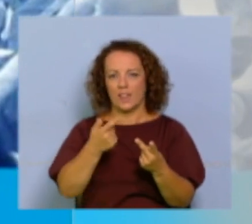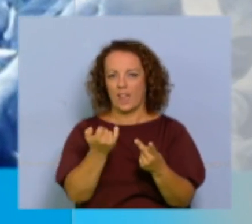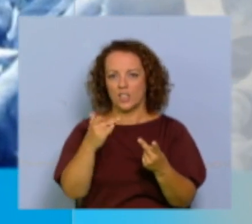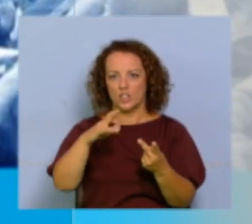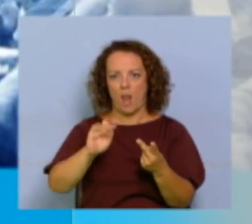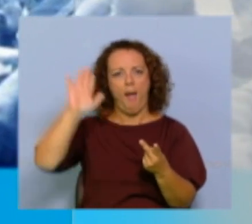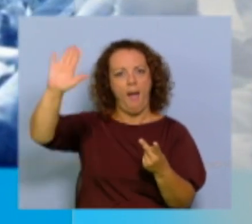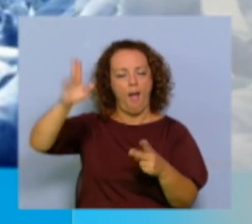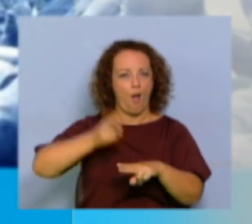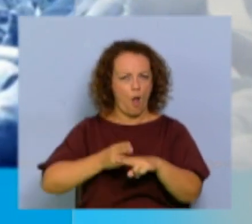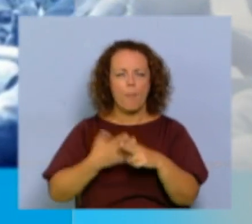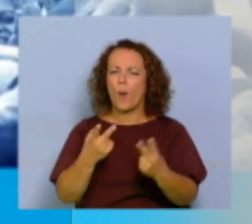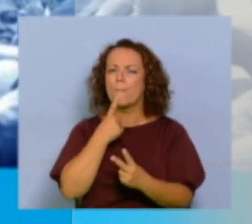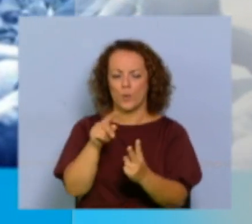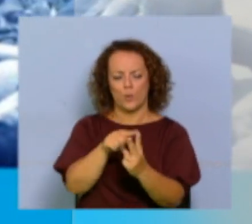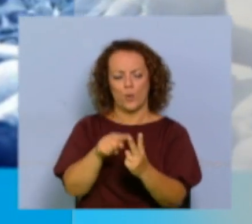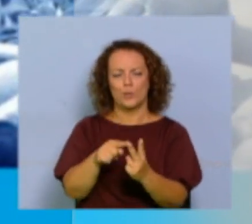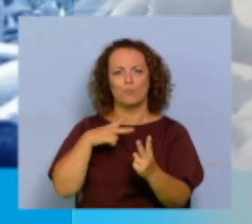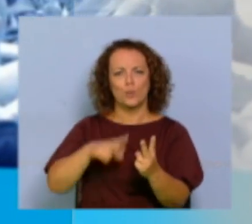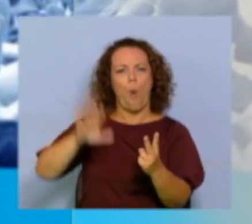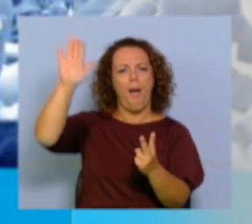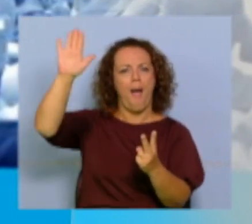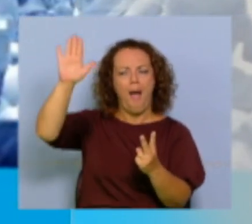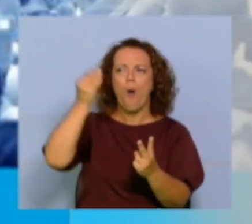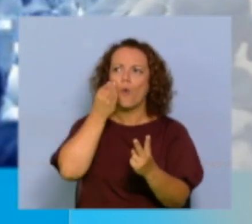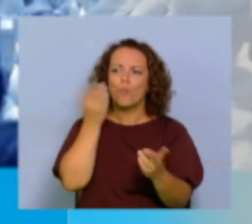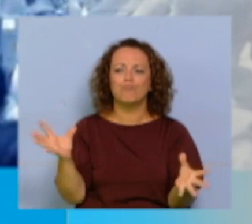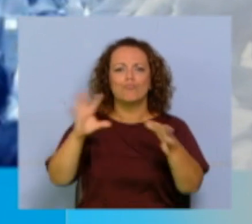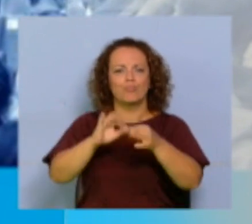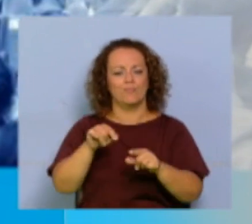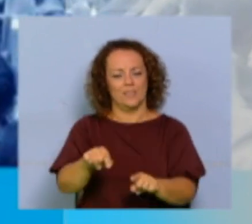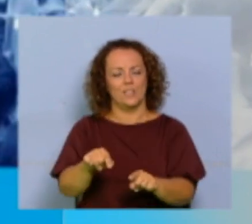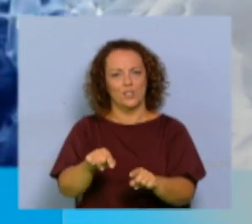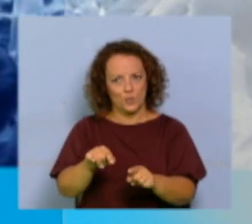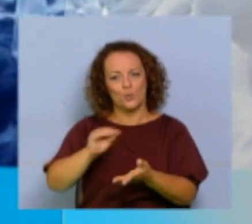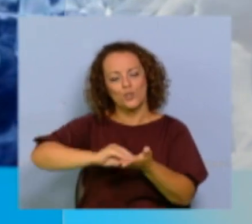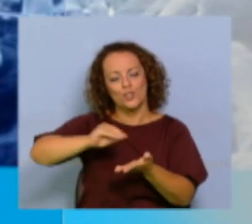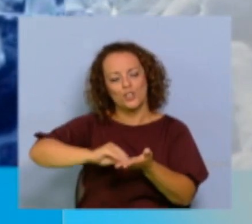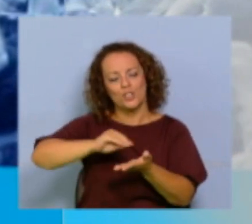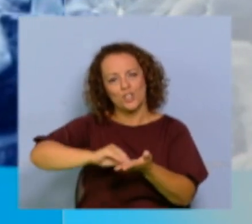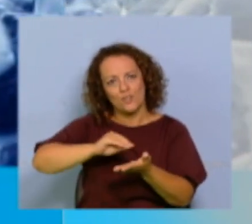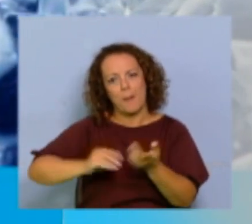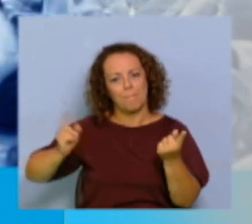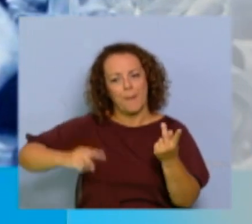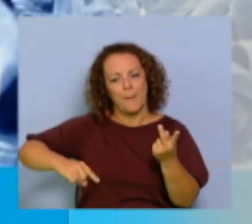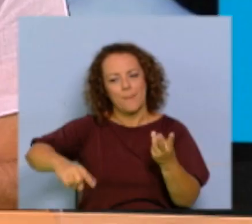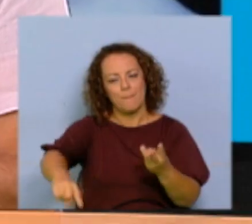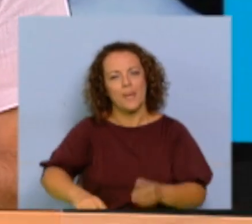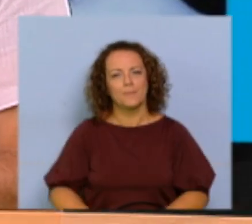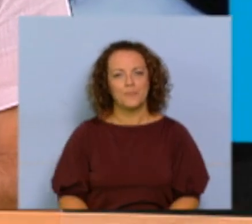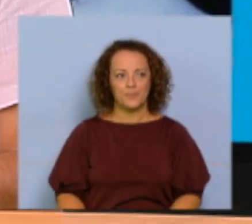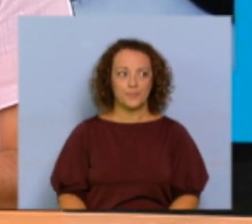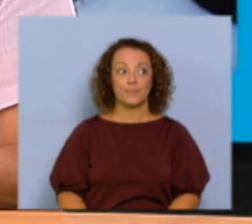estes 2 portugueses por lá se juntaram nesta missão de também irem escrevendo com alguma regularidade? Pois,